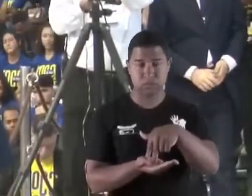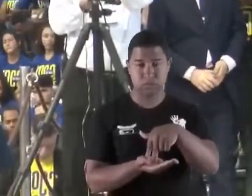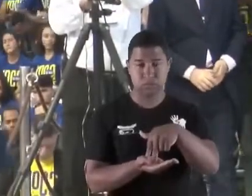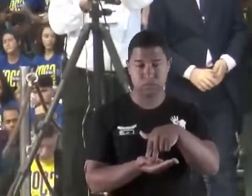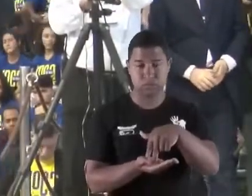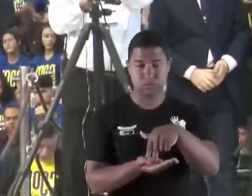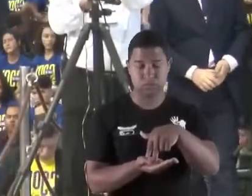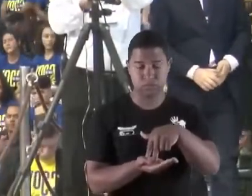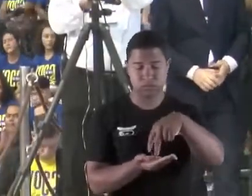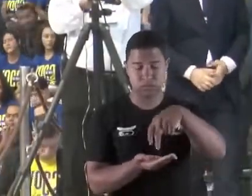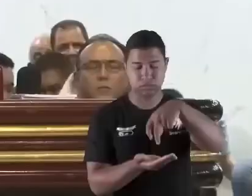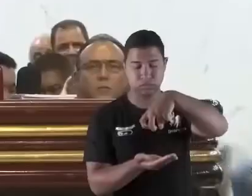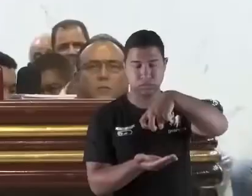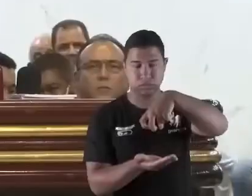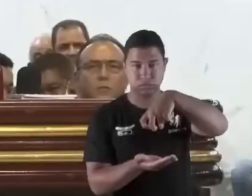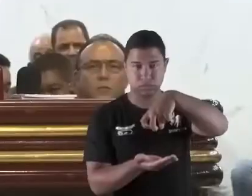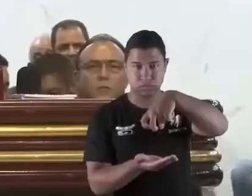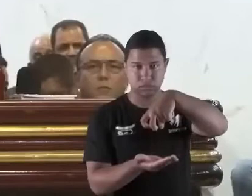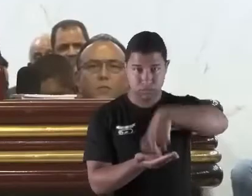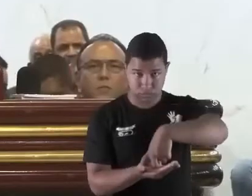caia de joelhos.